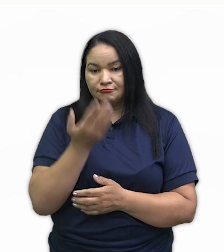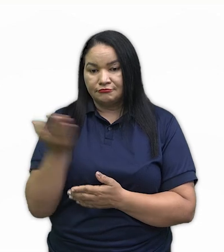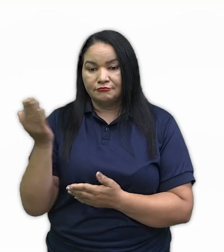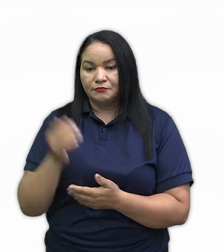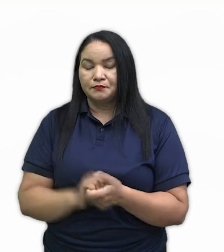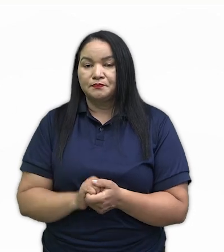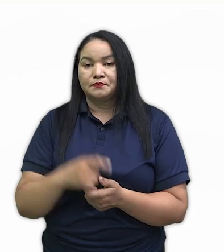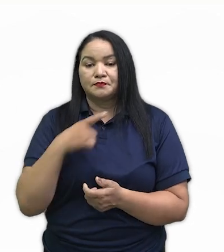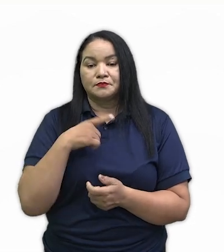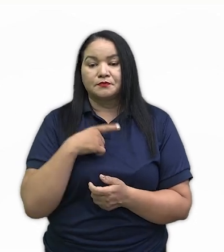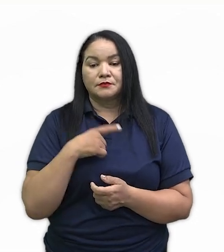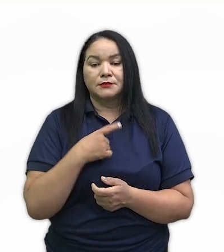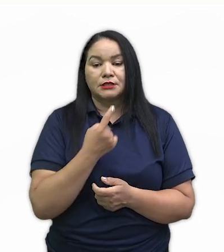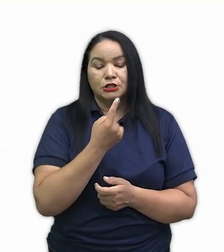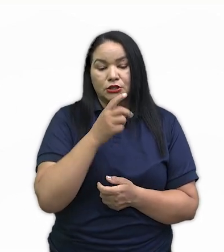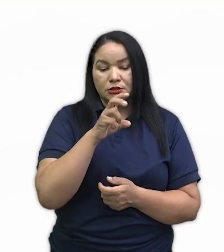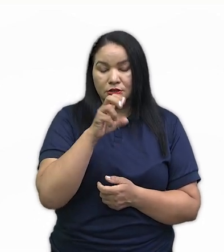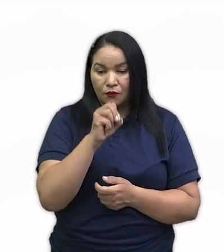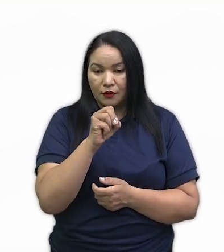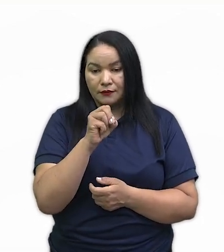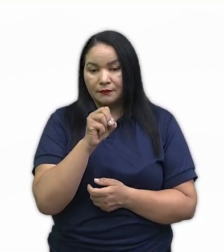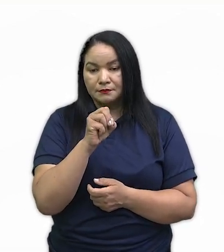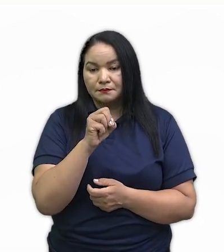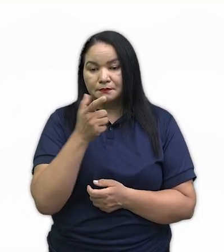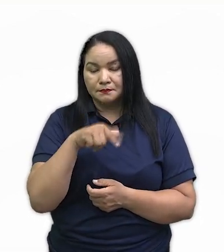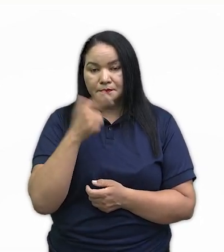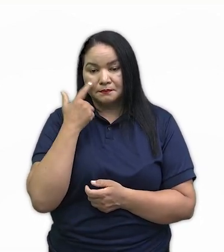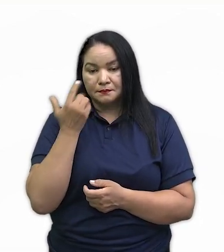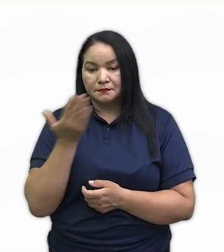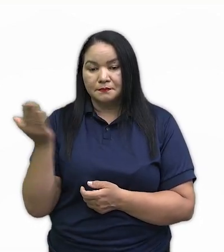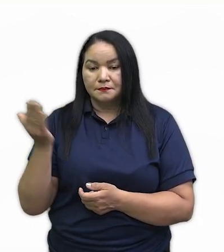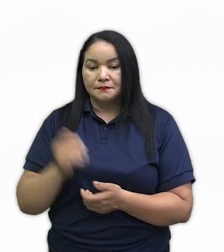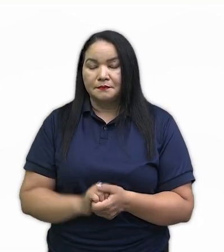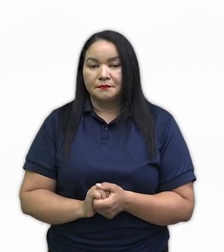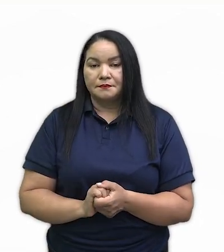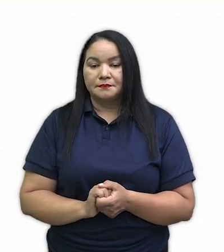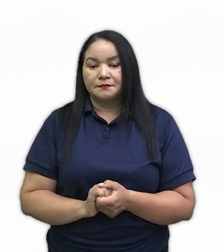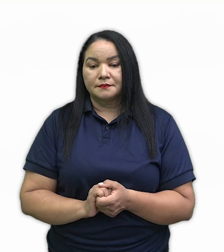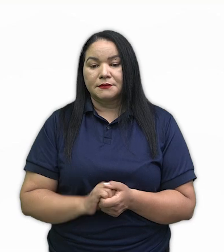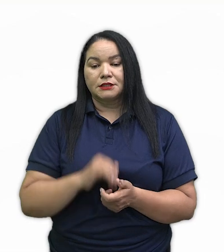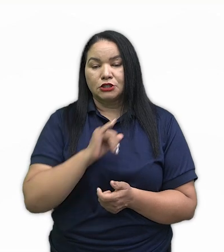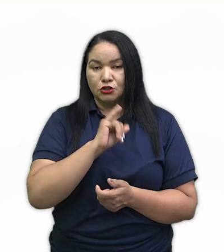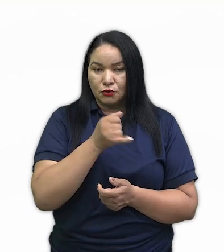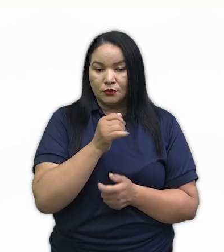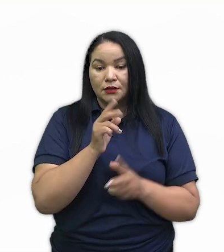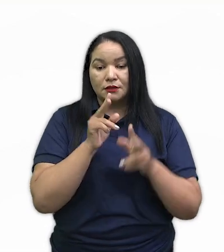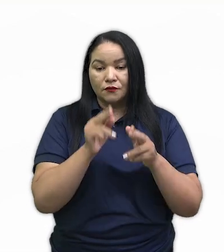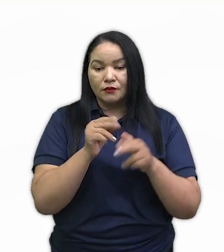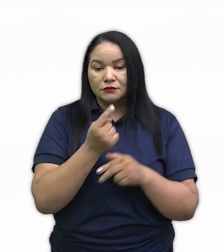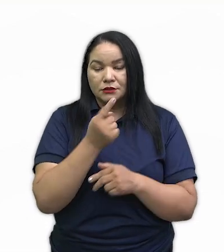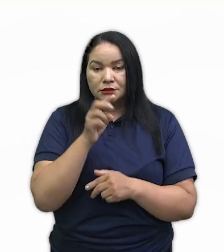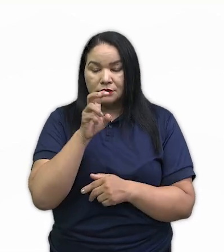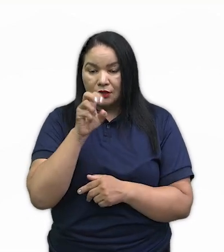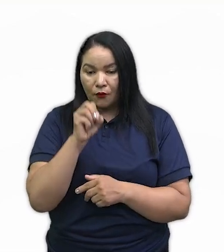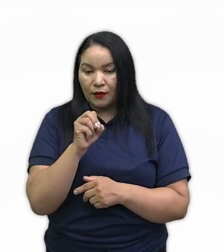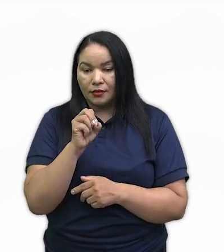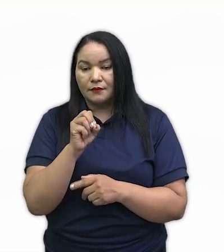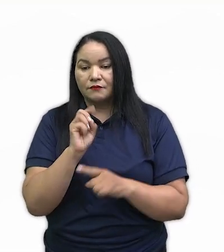tenho, então, 150. Vamos reescrever aqui a operação, ó, a expressão, aliás.